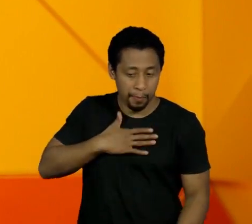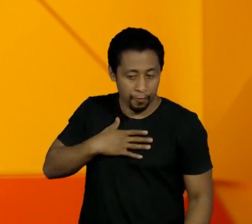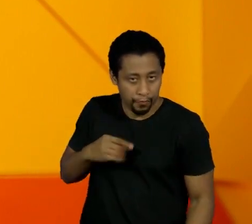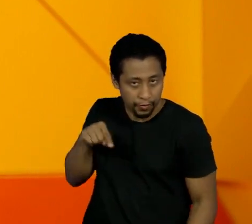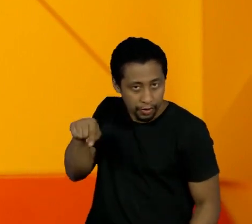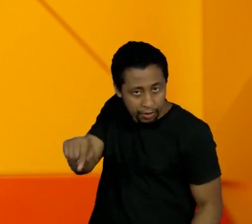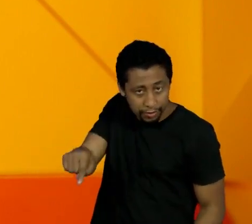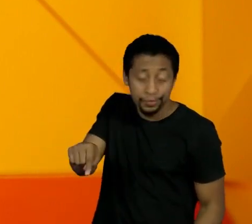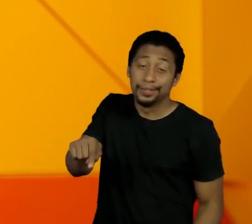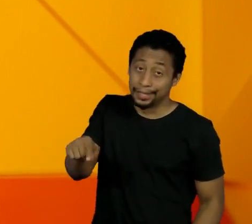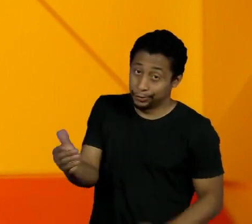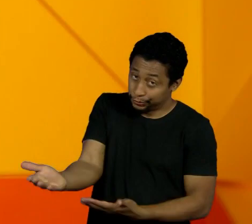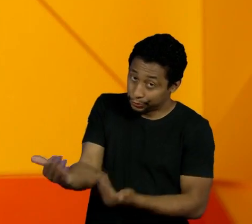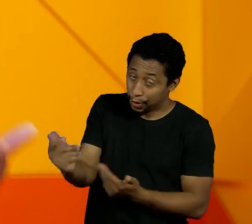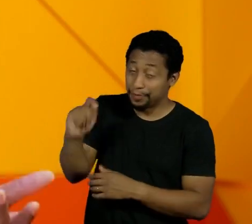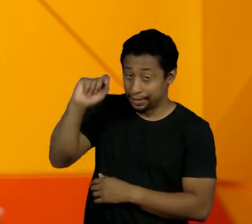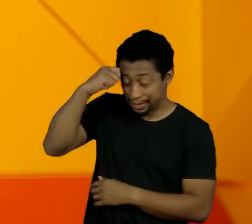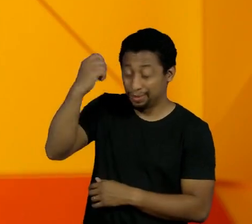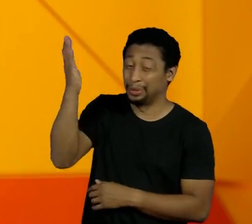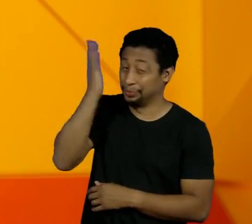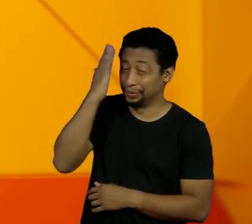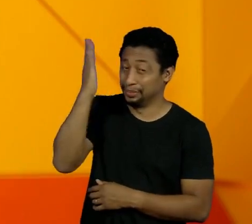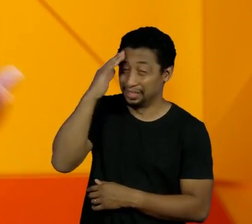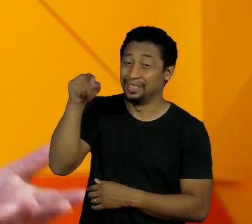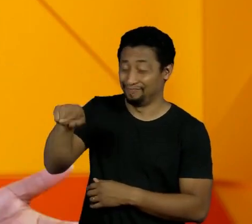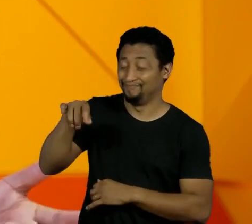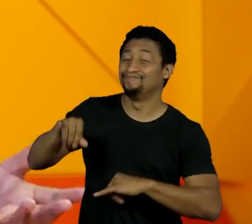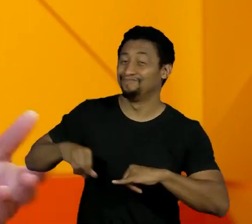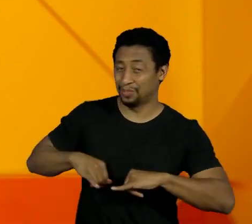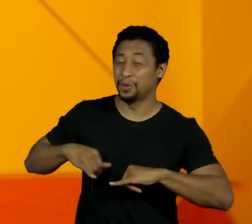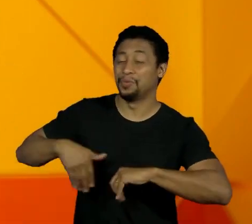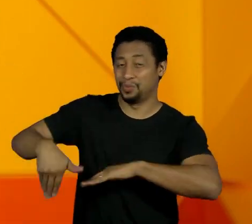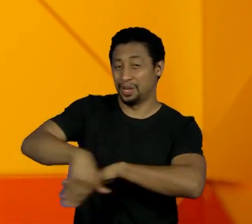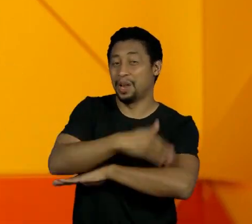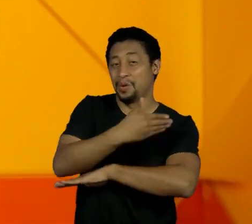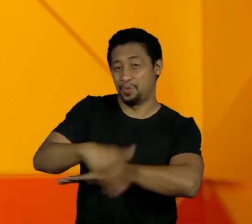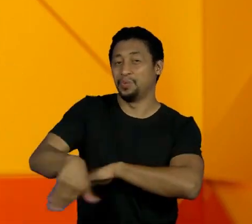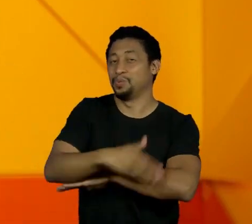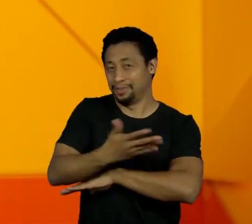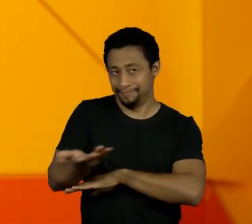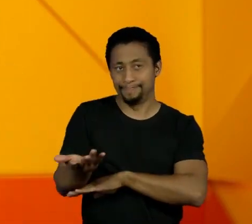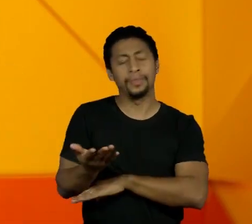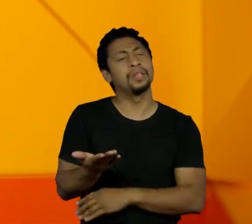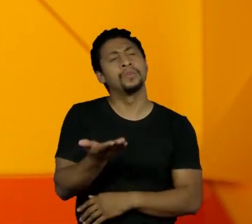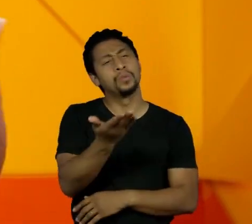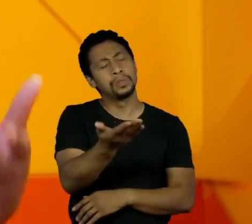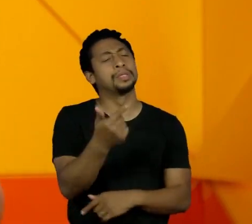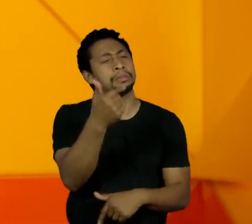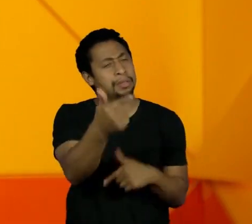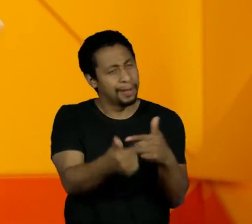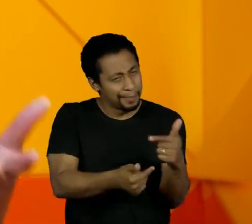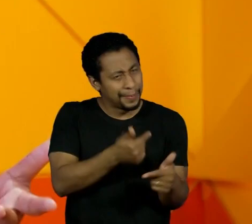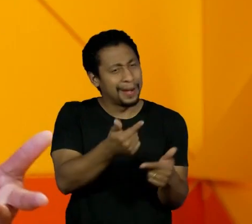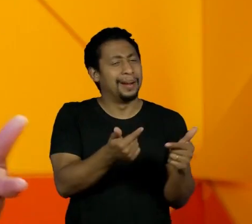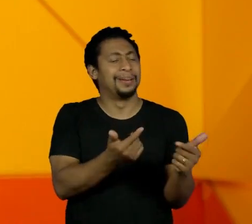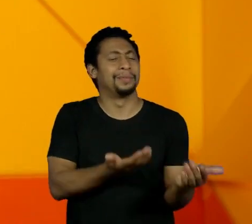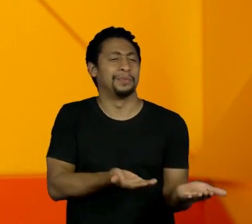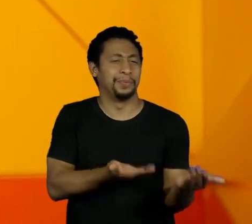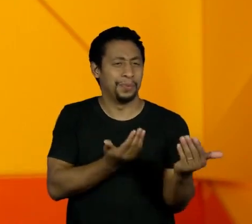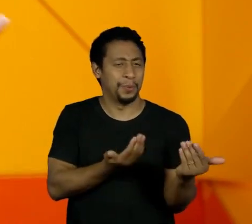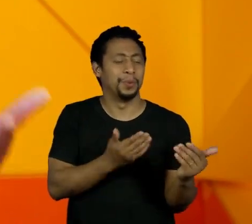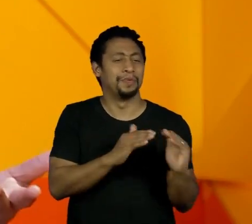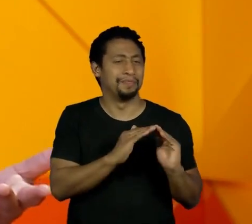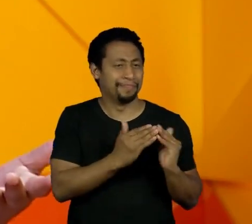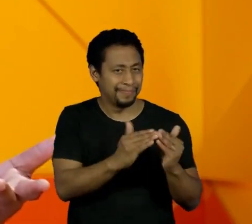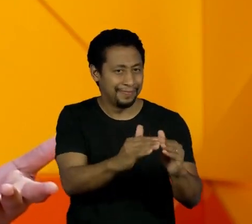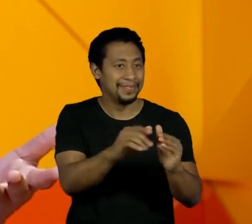minha casa. Everton, não faz muito tempo, você tem um trabalho primoroso que atua junto com jovens negros de comunidade